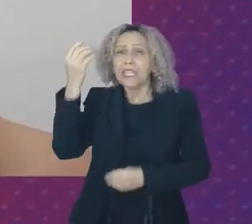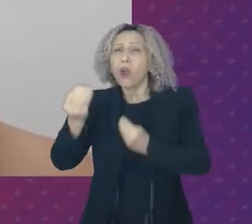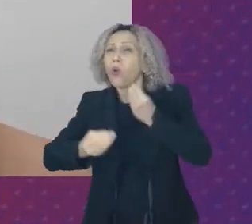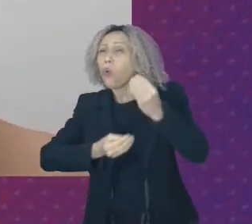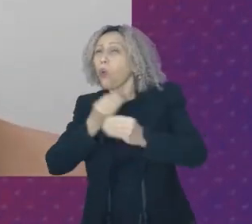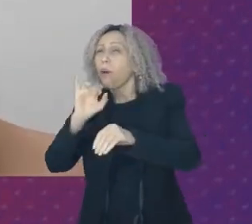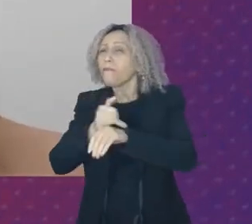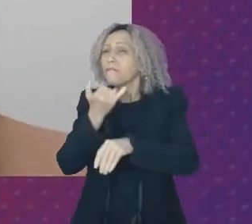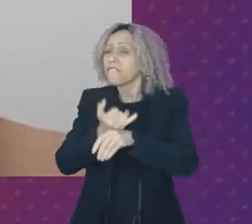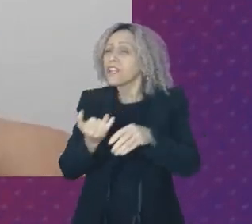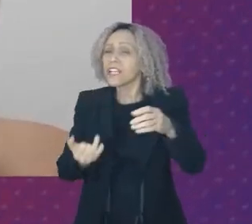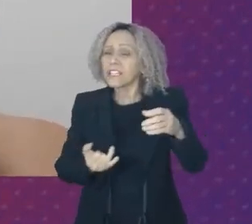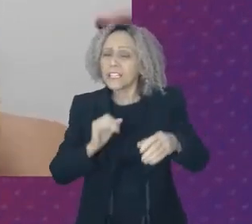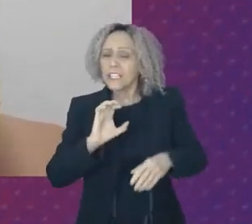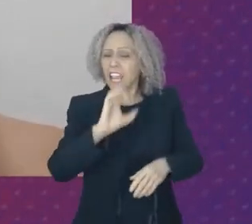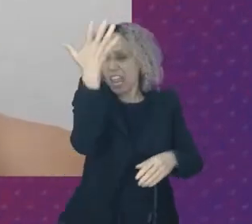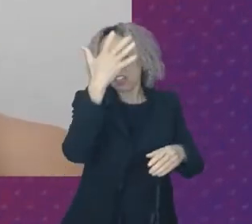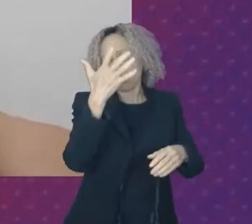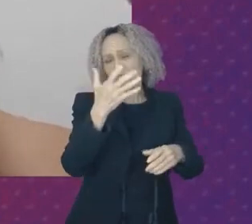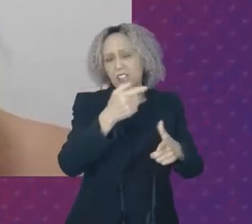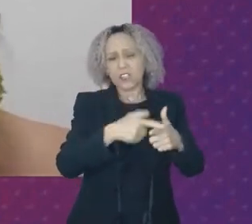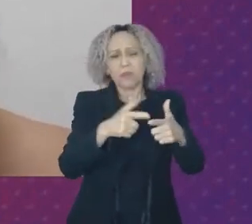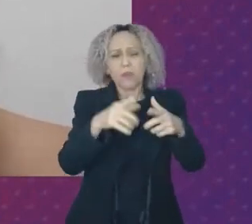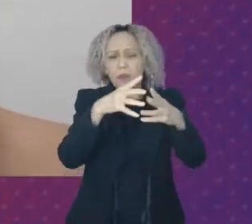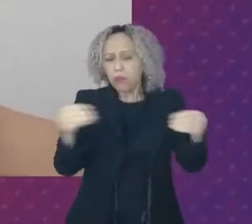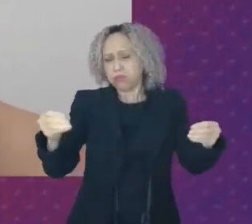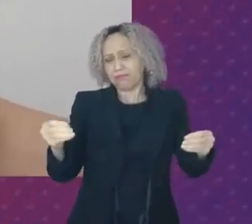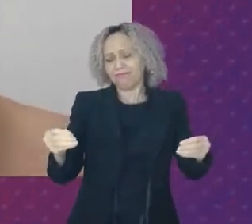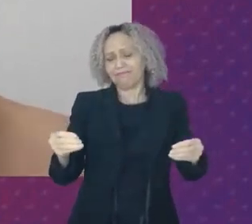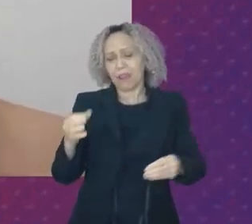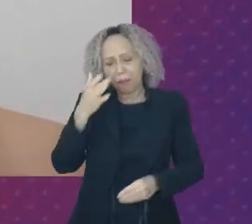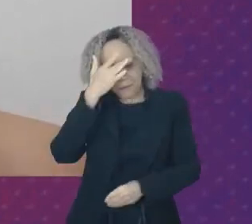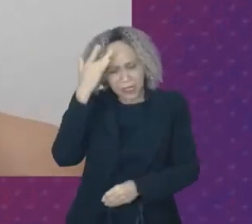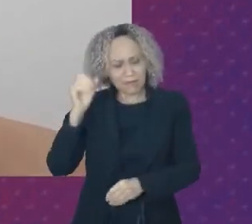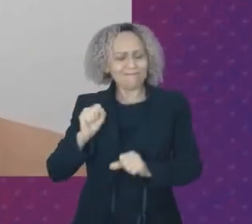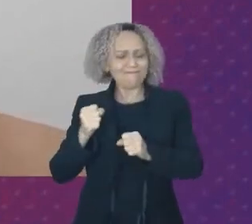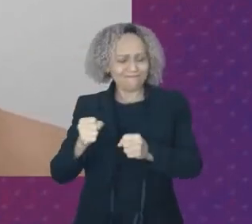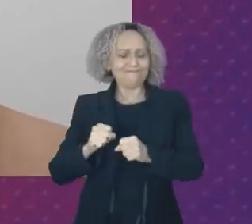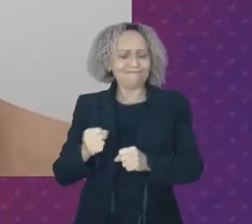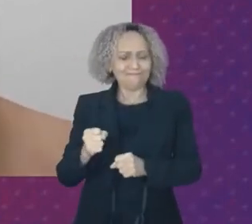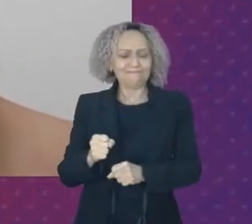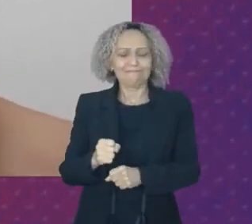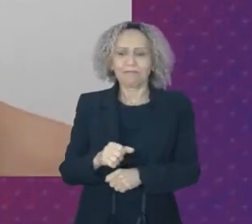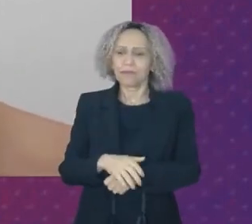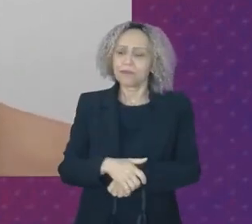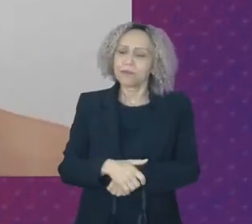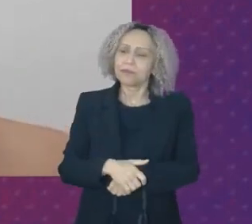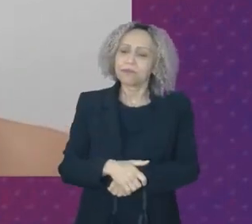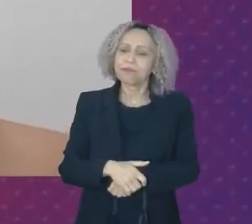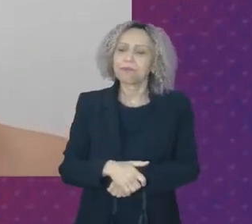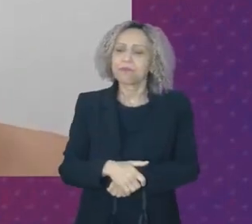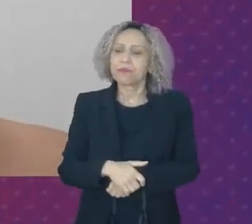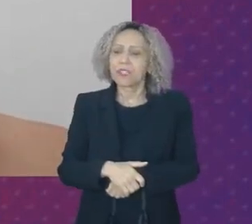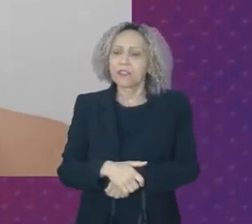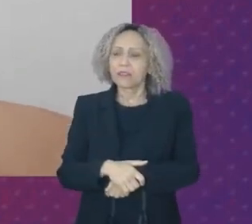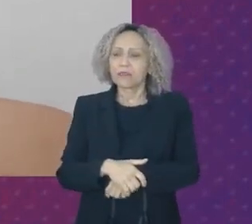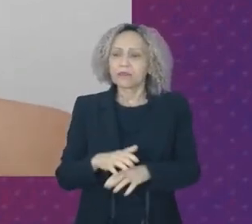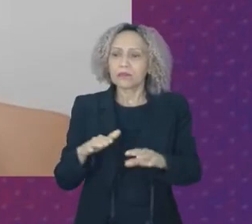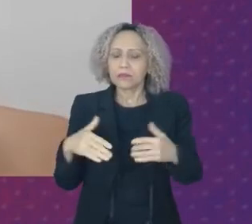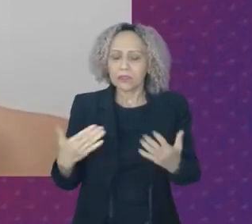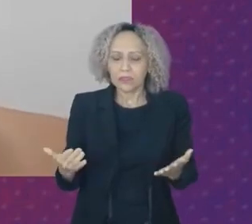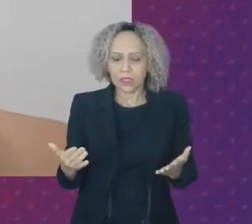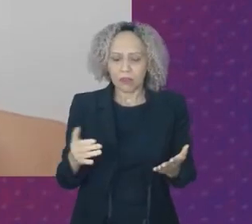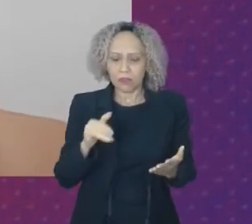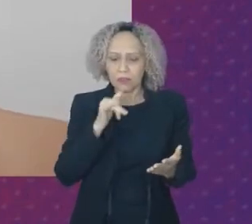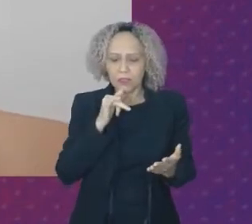a alteração do mundo, do que tem ao redor, da sociedade como um todo. Então,